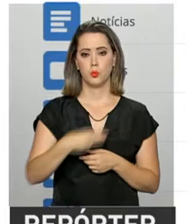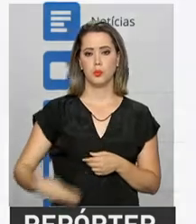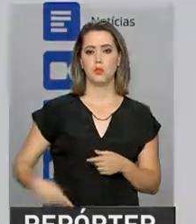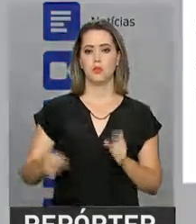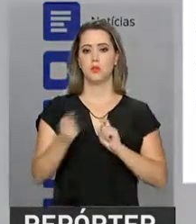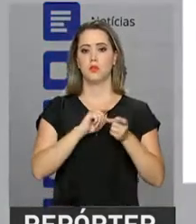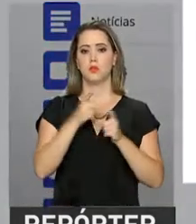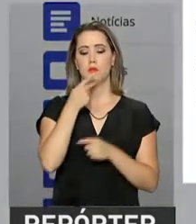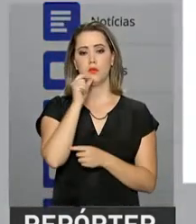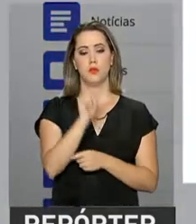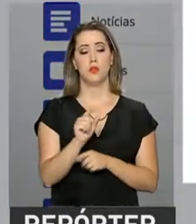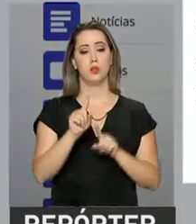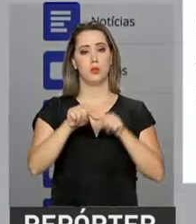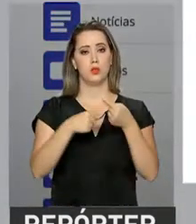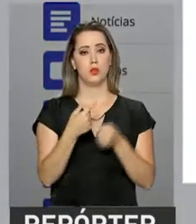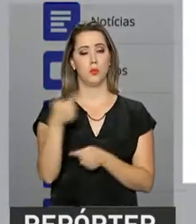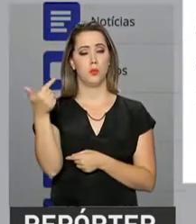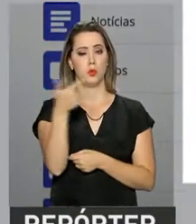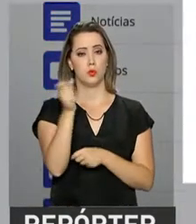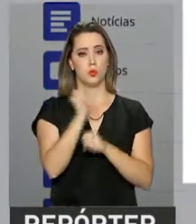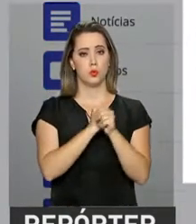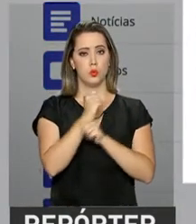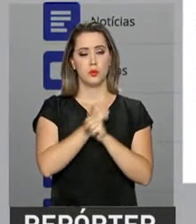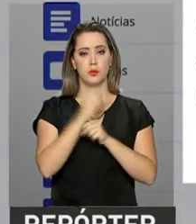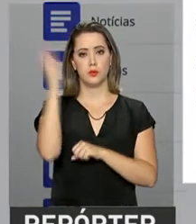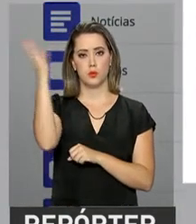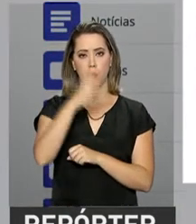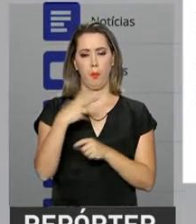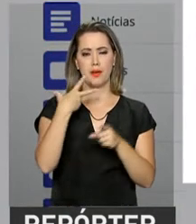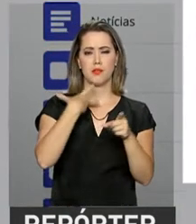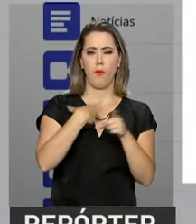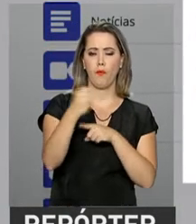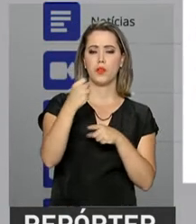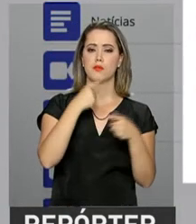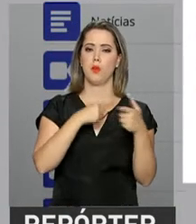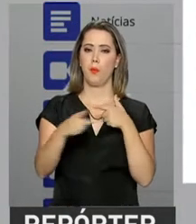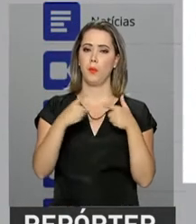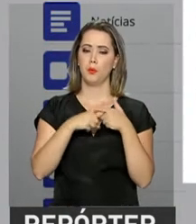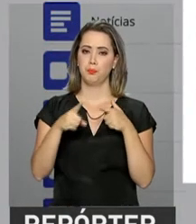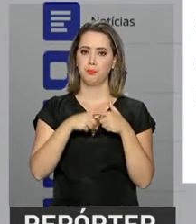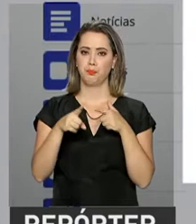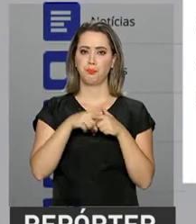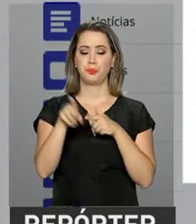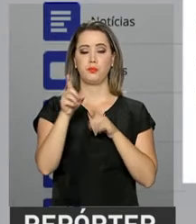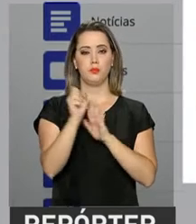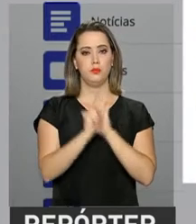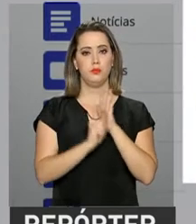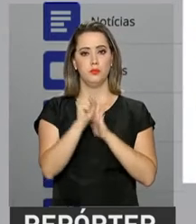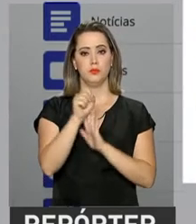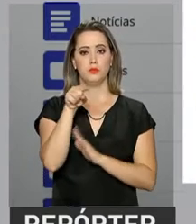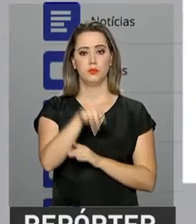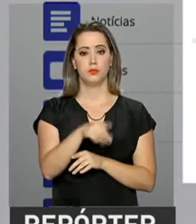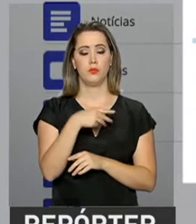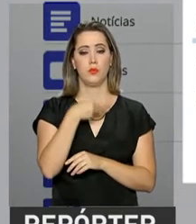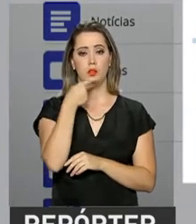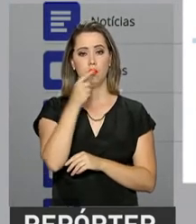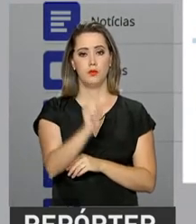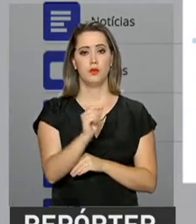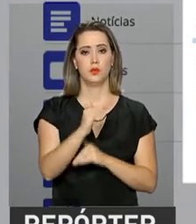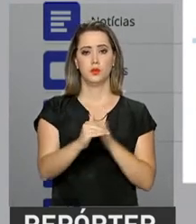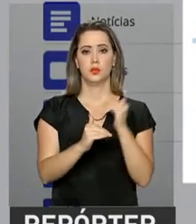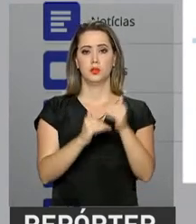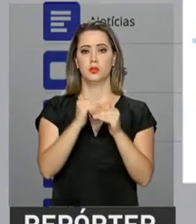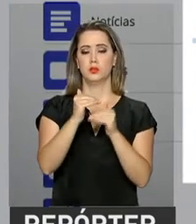destacou que depois de dois anos o brasil saiu da pior recessão do século para meirelles o forte crescimento